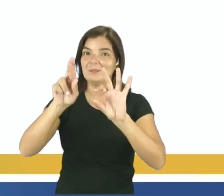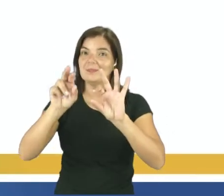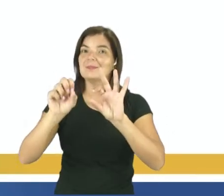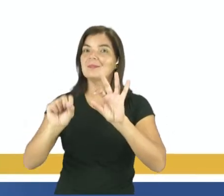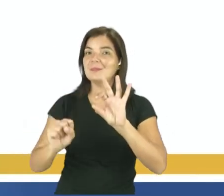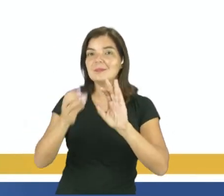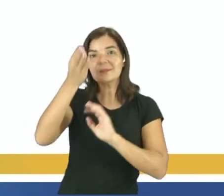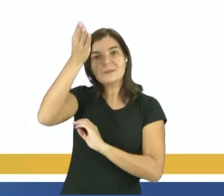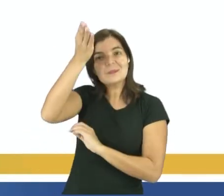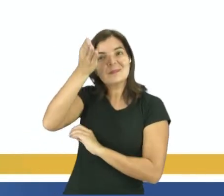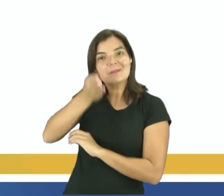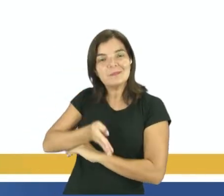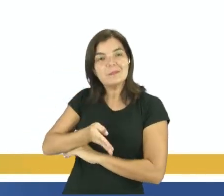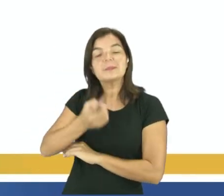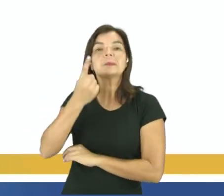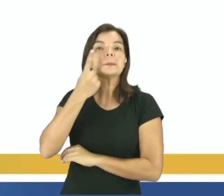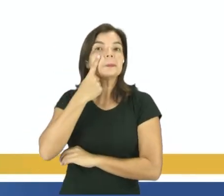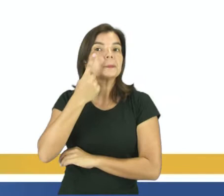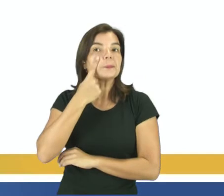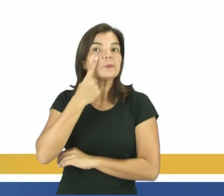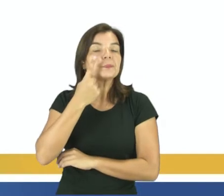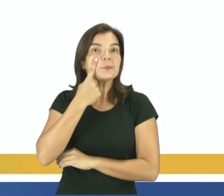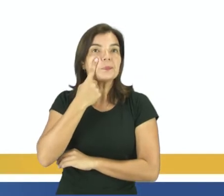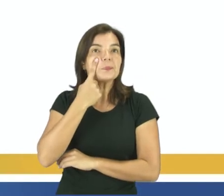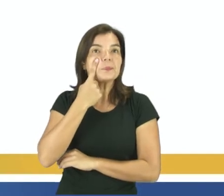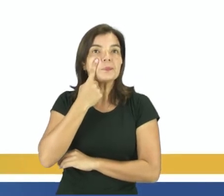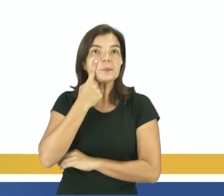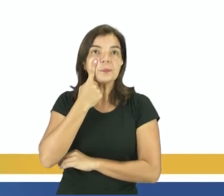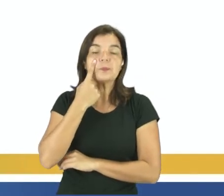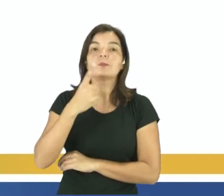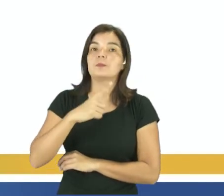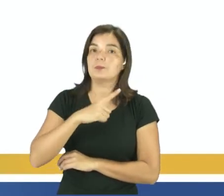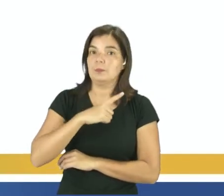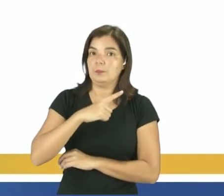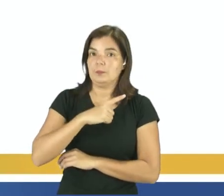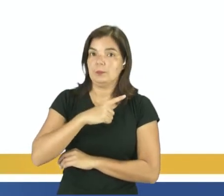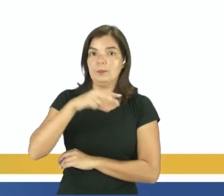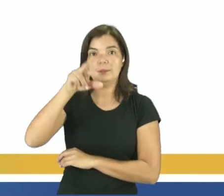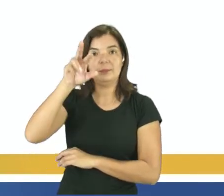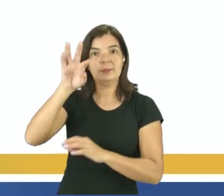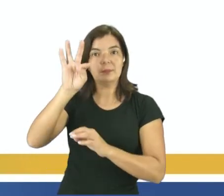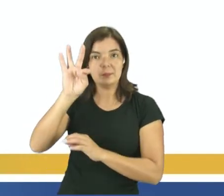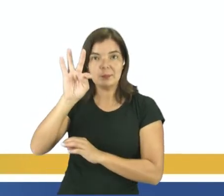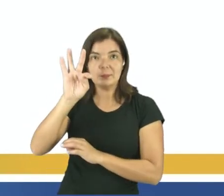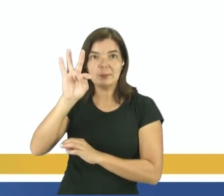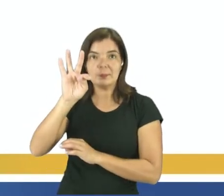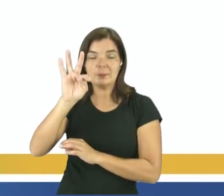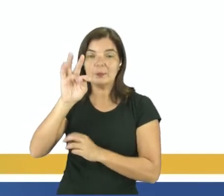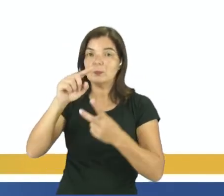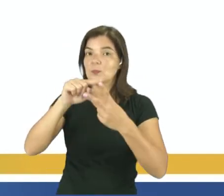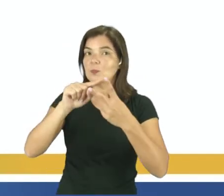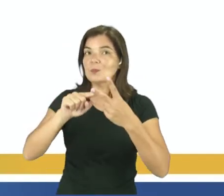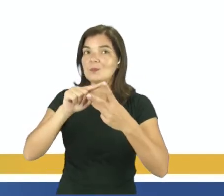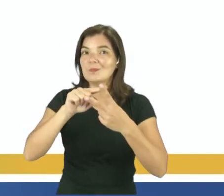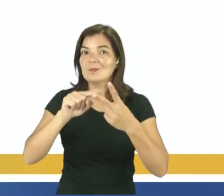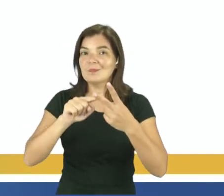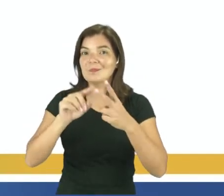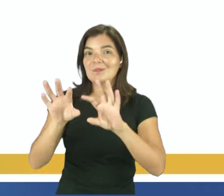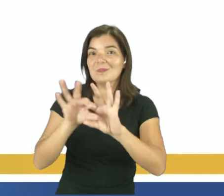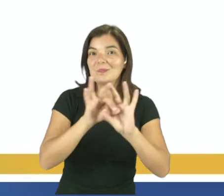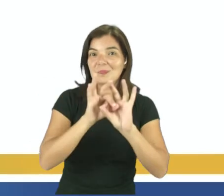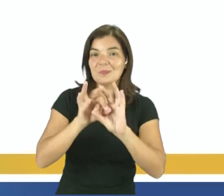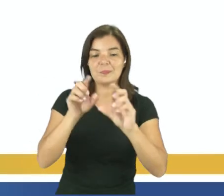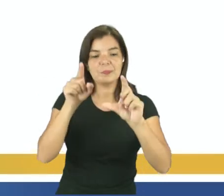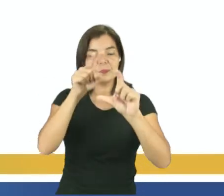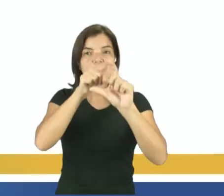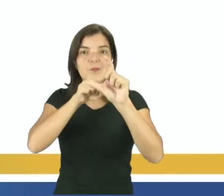e S. Então, repare que quando eu intercepto a reta T com as duas retas paralelas, eu formo